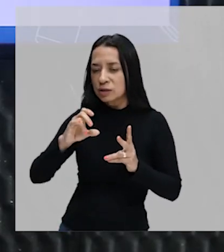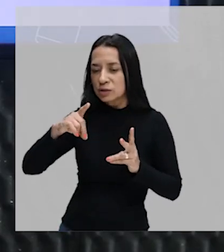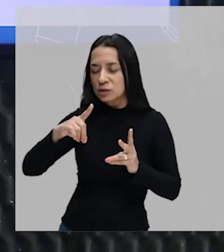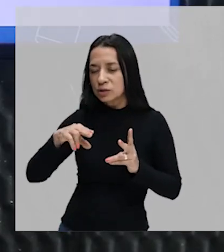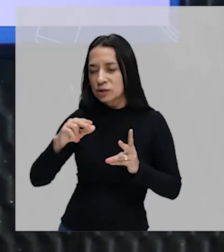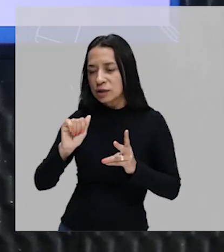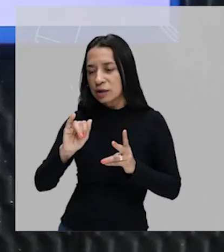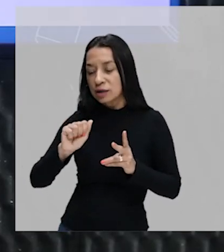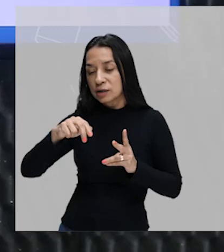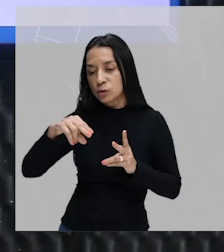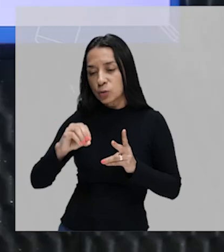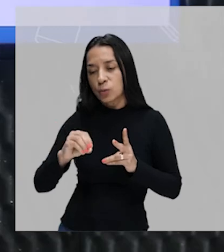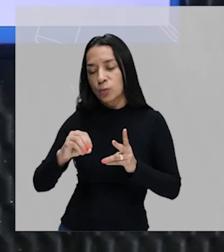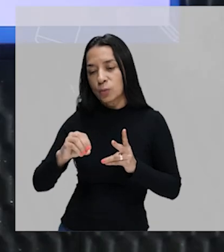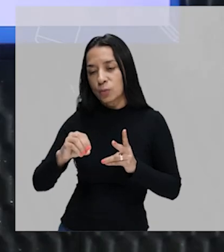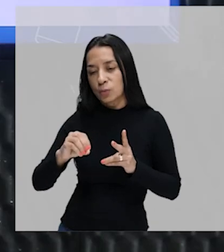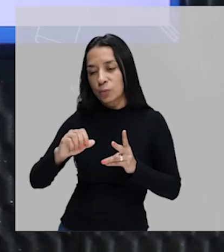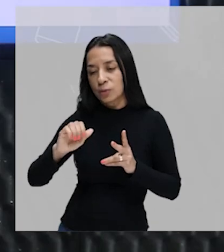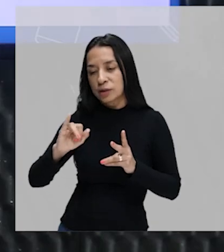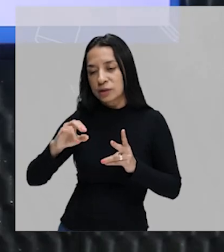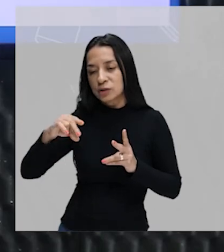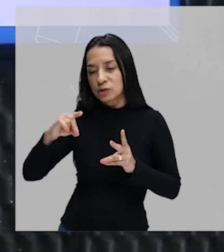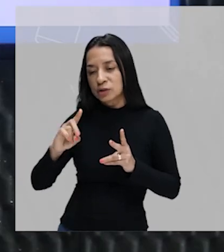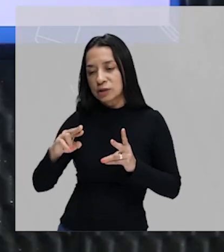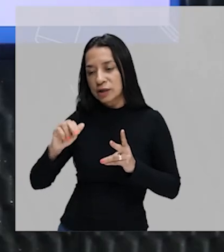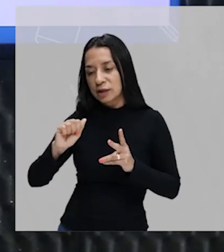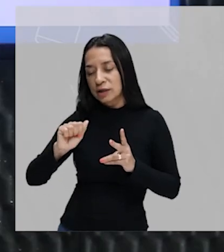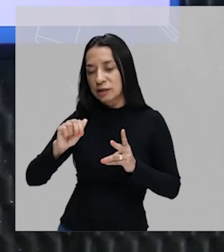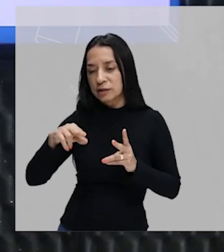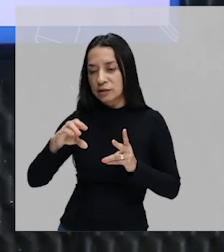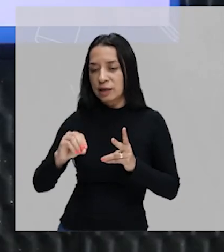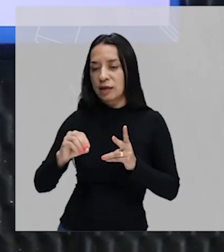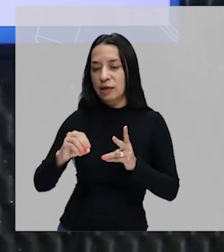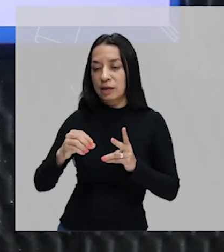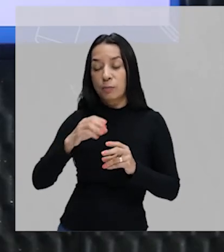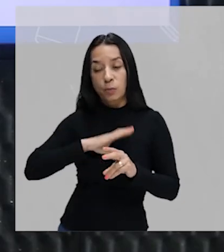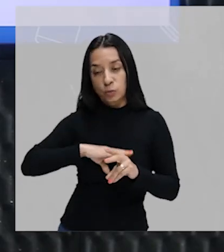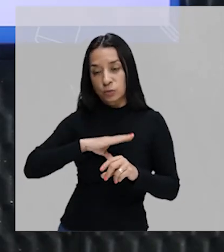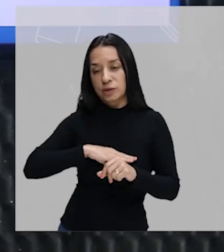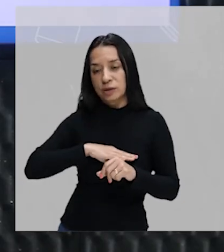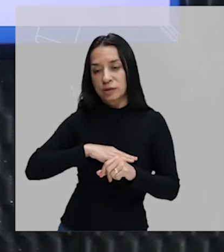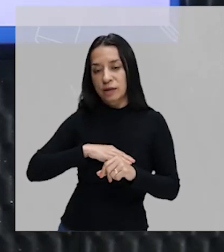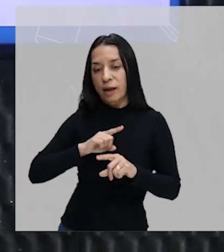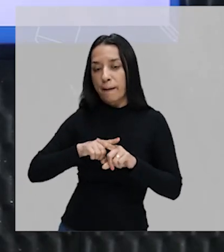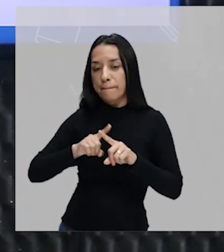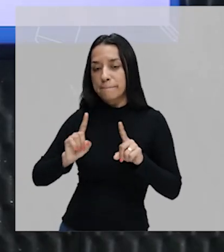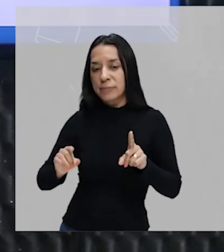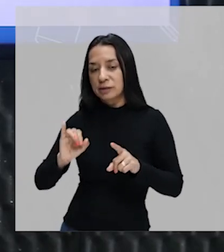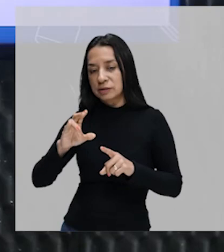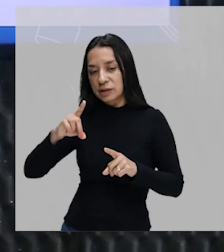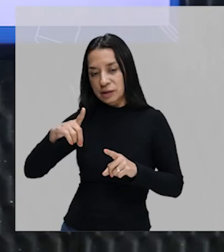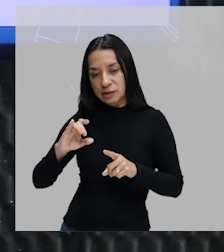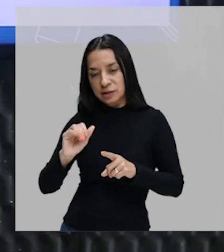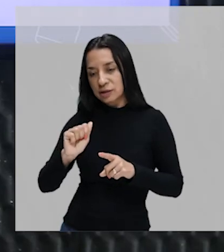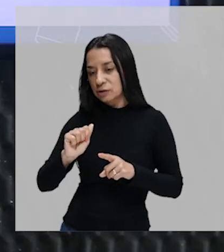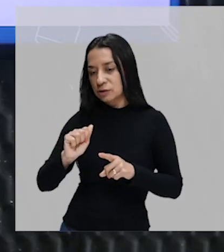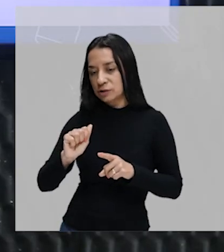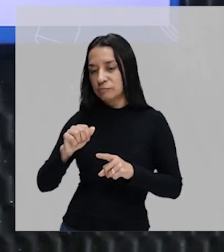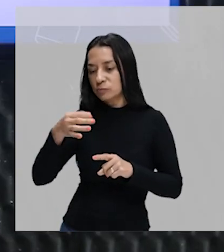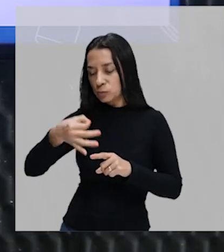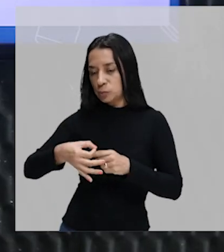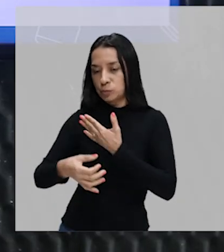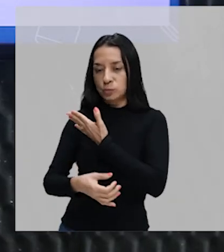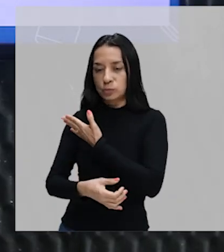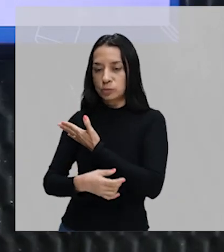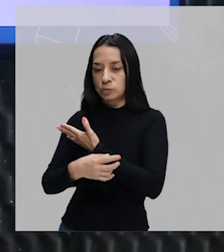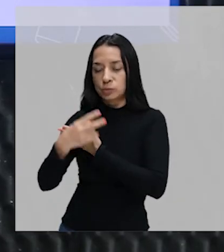né? Pois é, que é índio e Índia. Iraque, que é com K, escreve com K, o país,